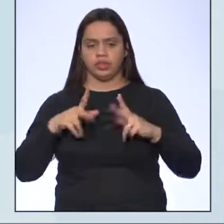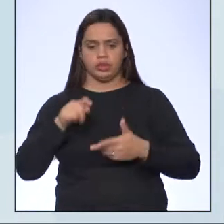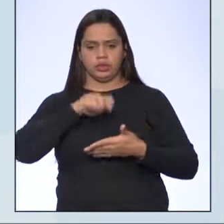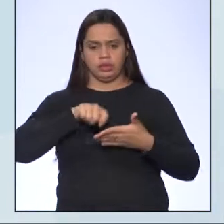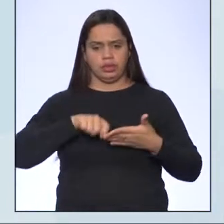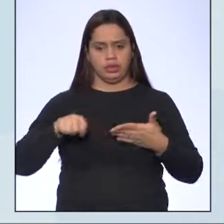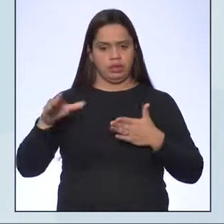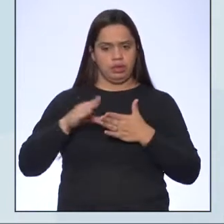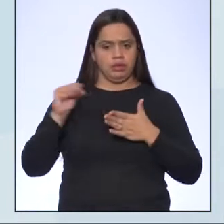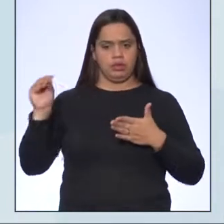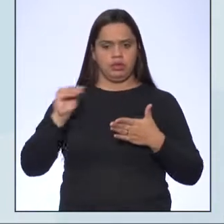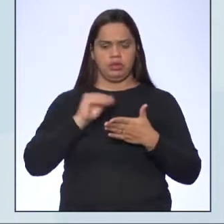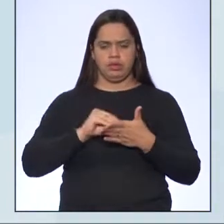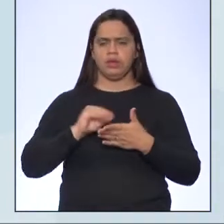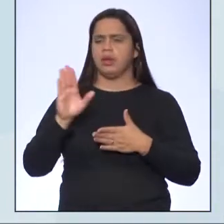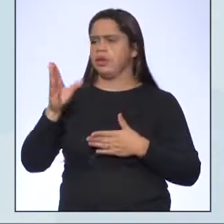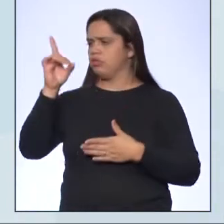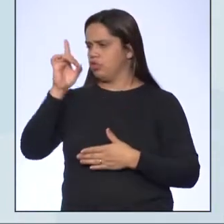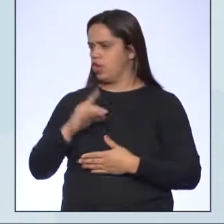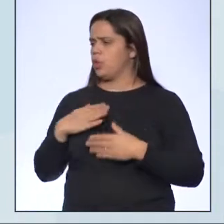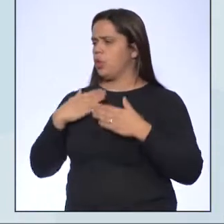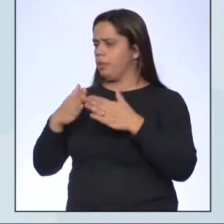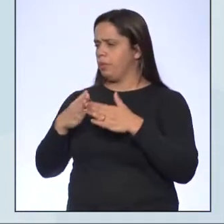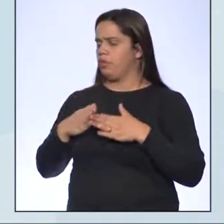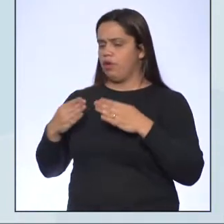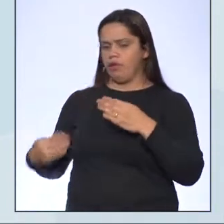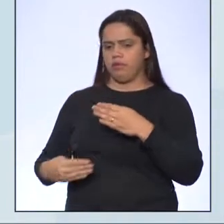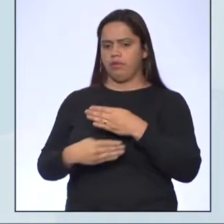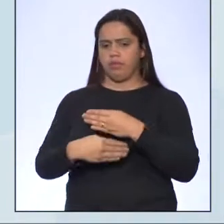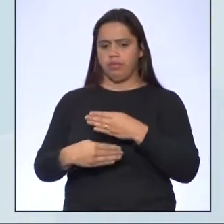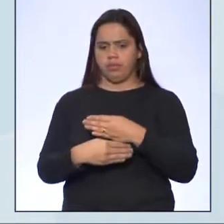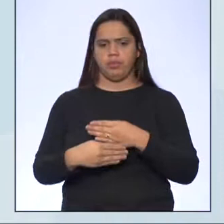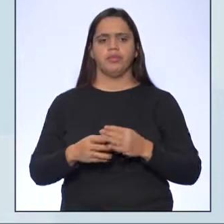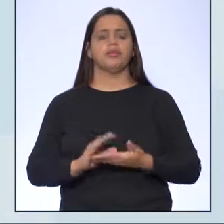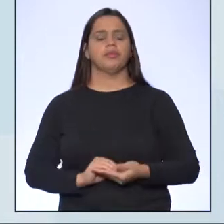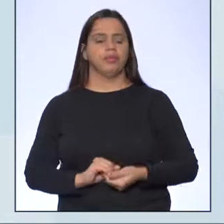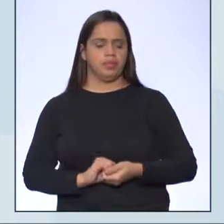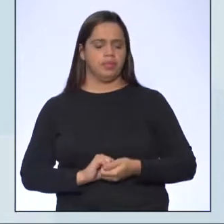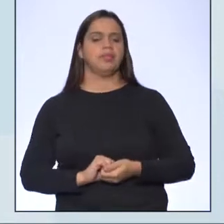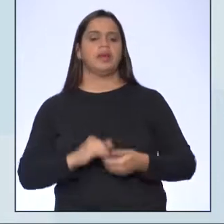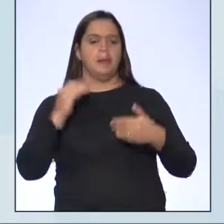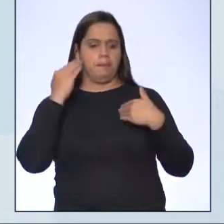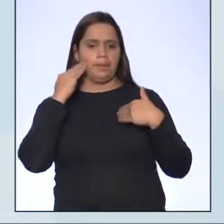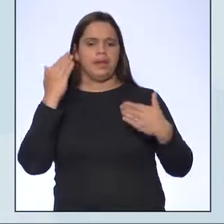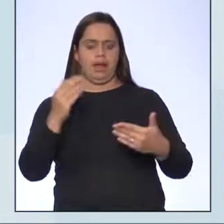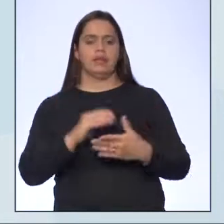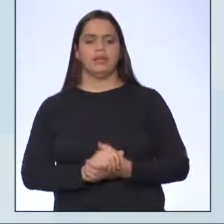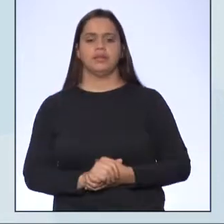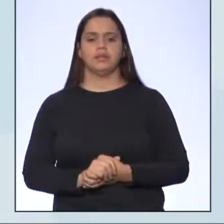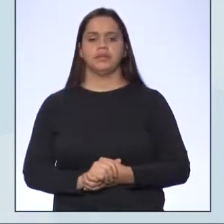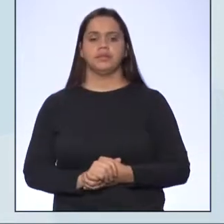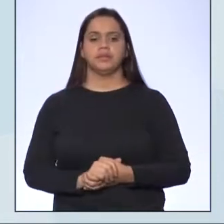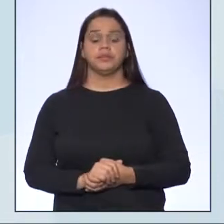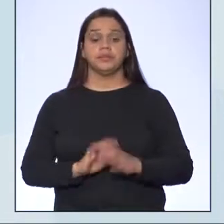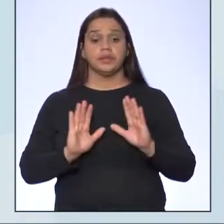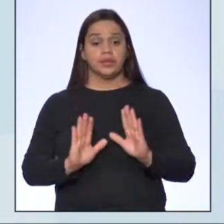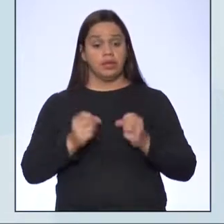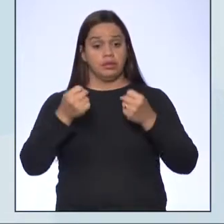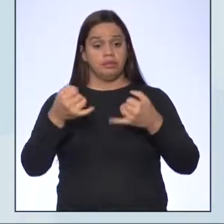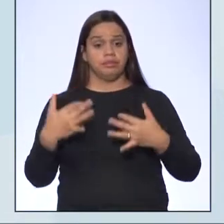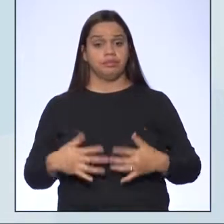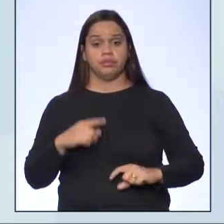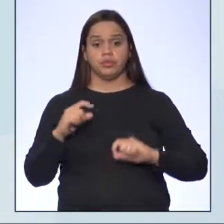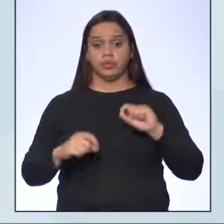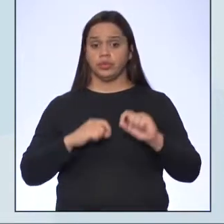anotações, né? Diretor, pode passar para a próxima tela, por favor? Isso, obrigada. Então, a definição,